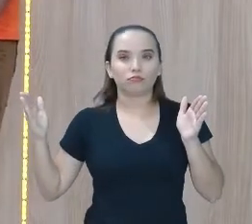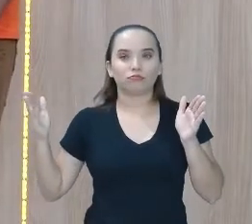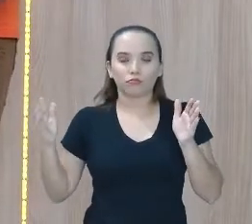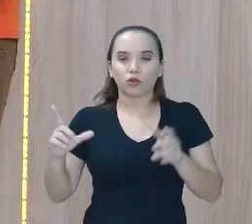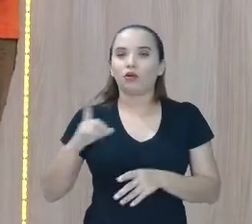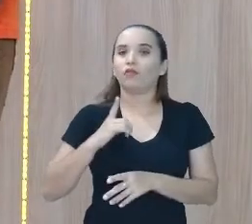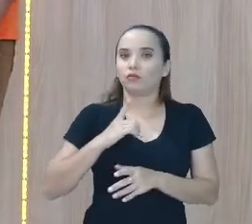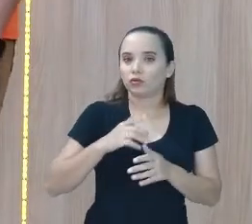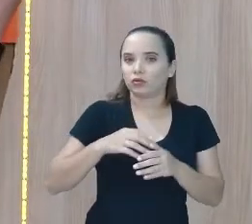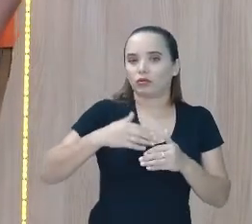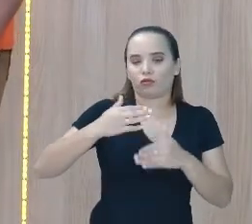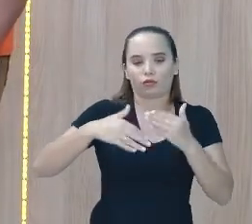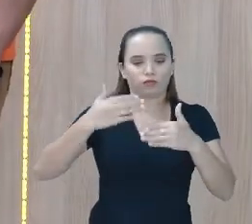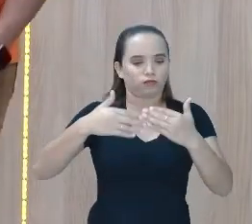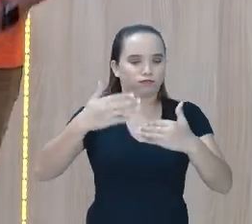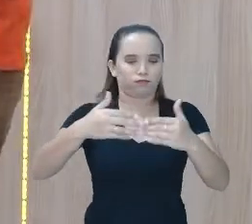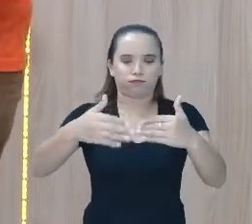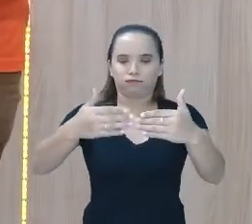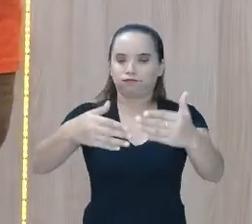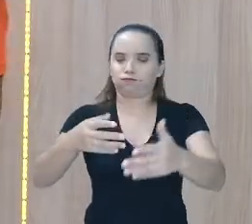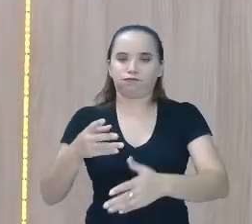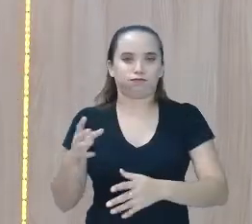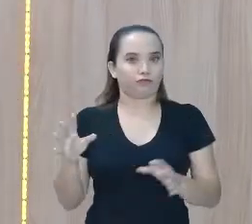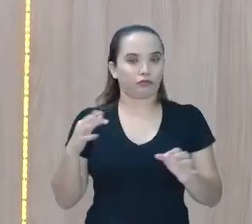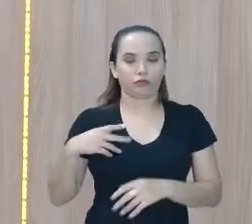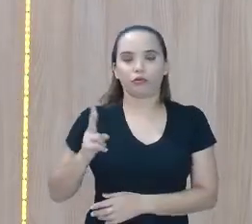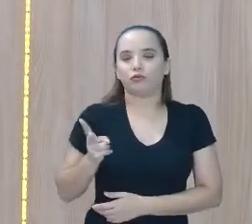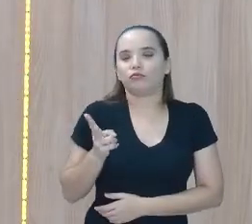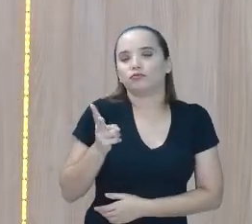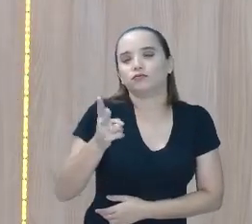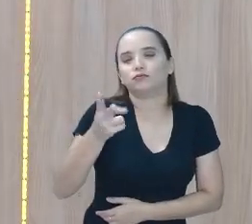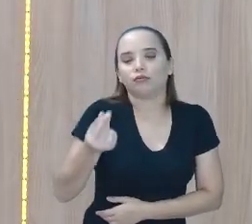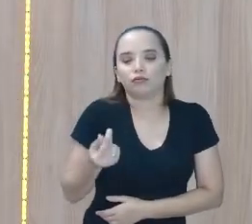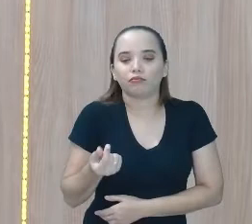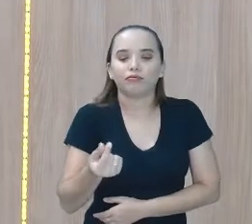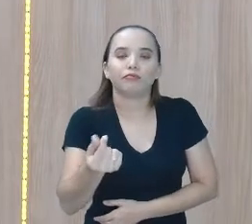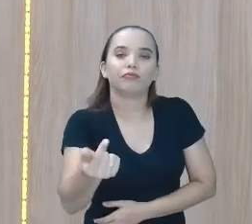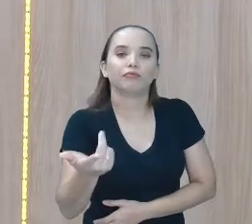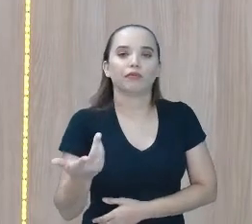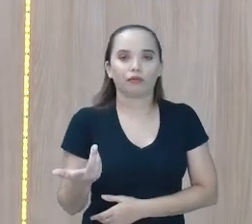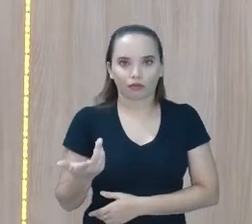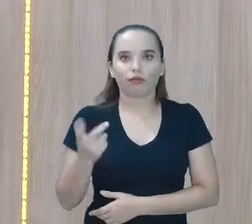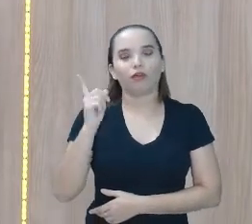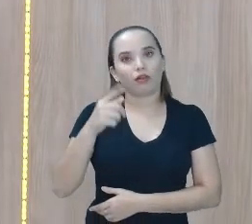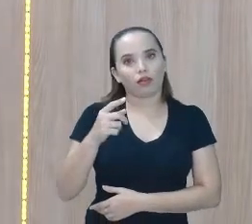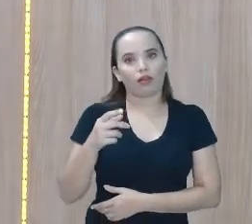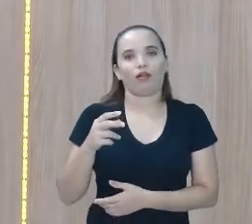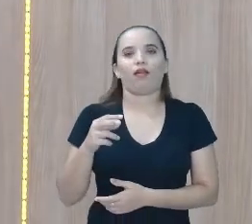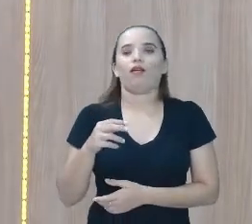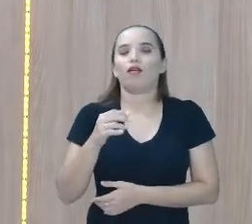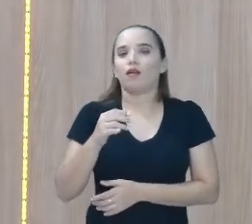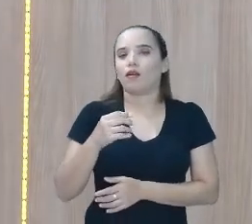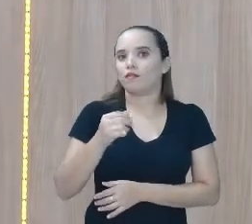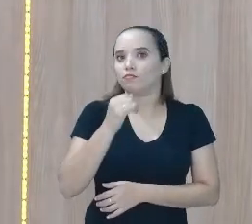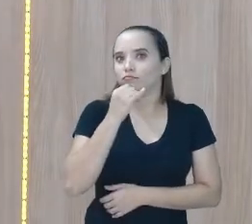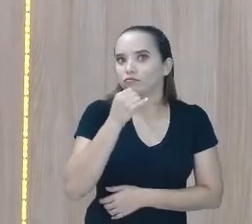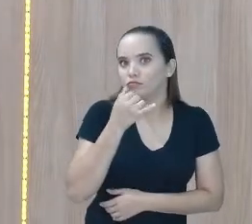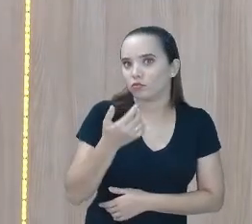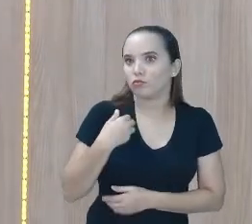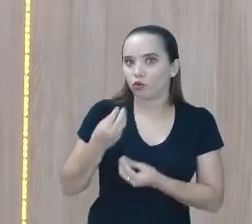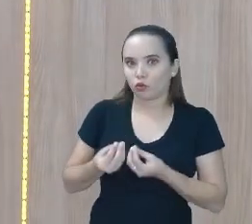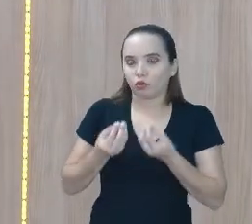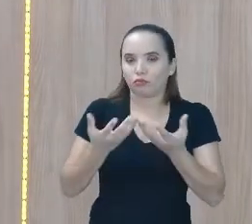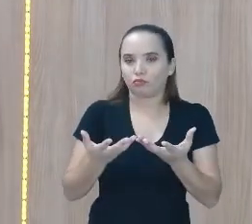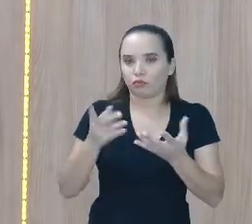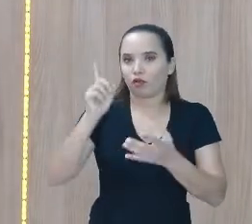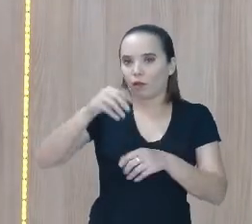e vamos ter uma infinidade de múltiplos. Então, essa observação que eu estou fazendo para você, toda vez que você